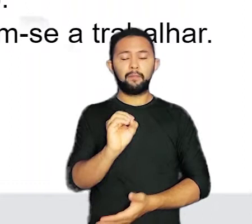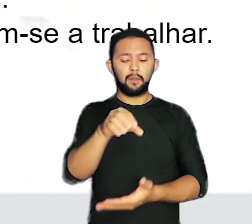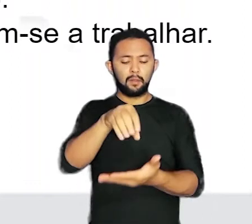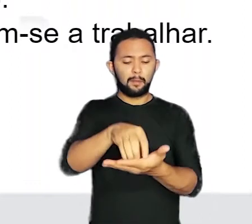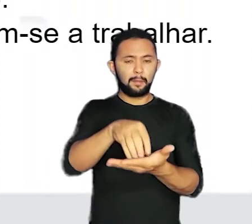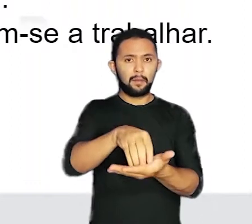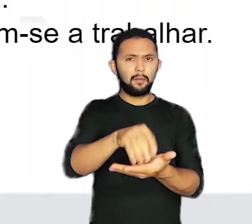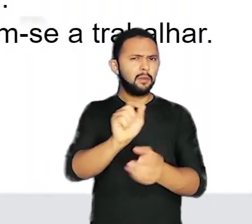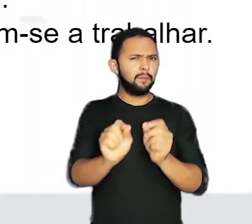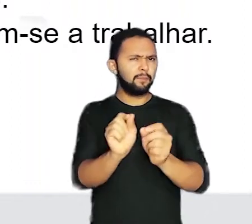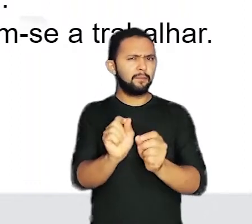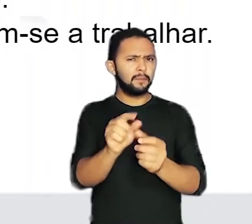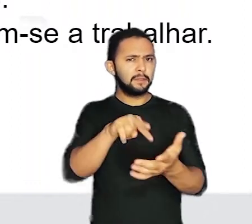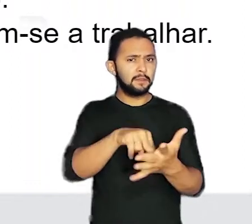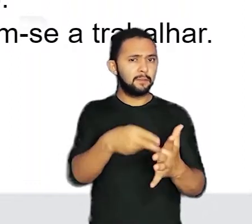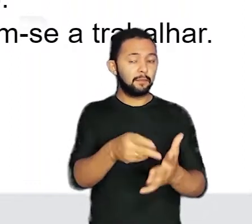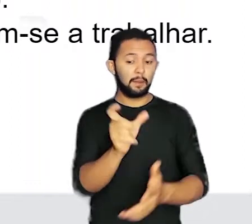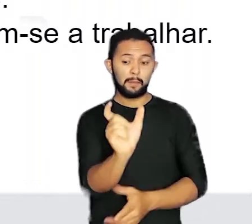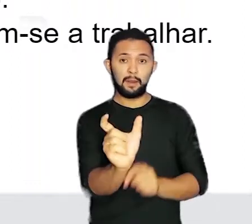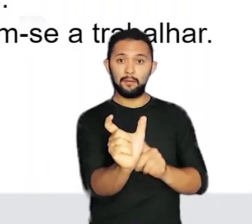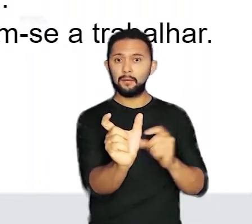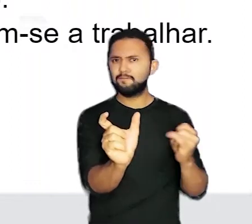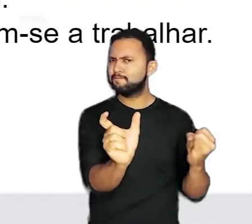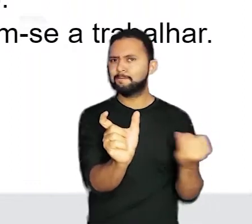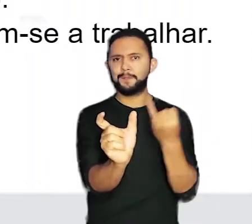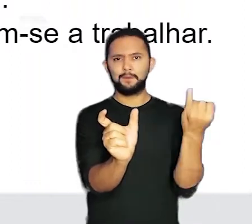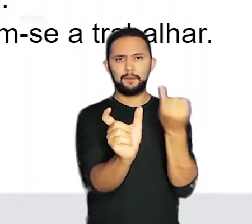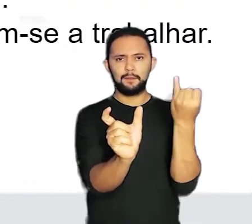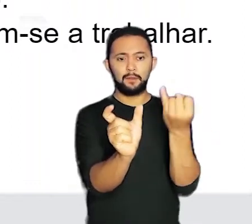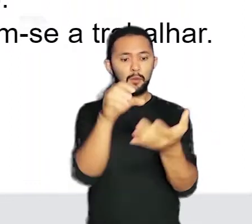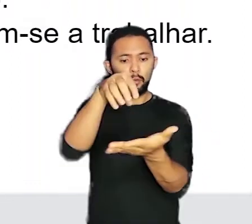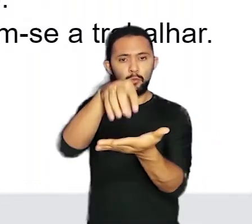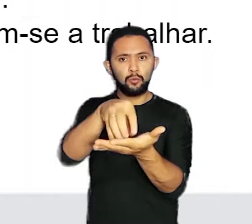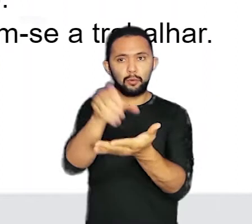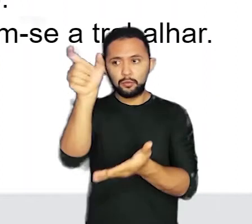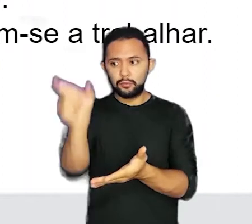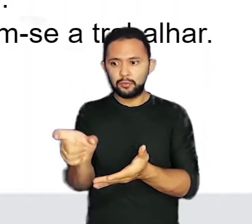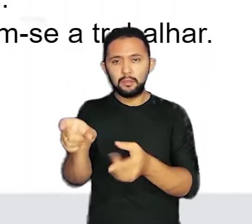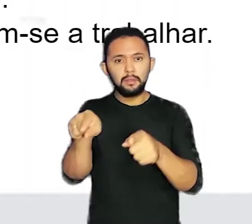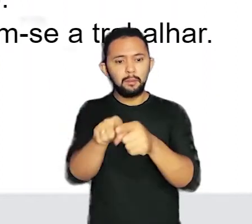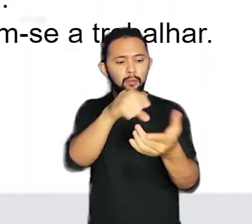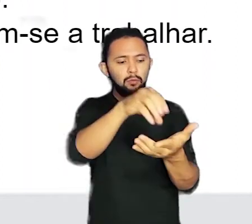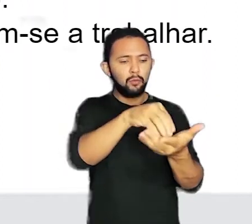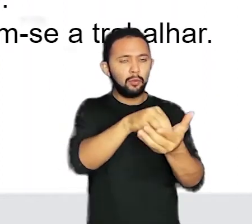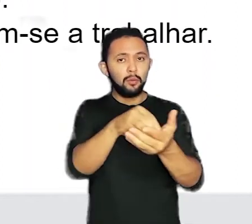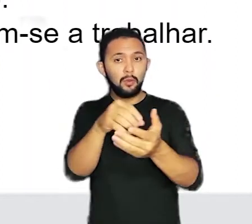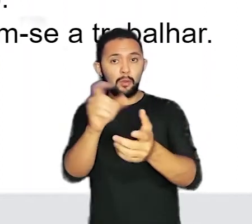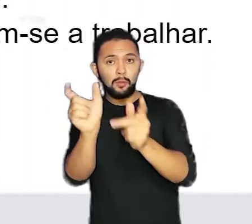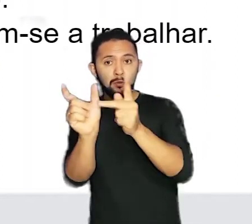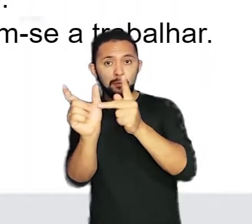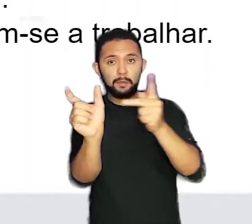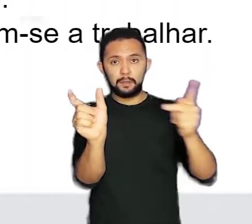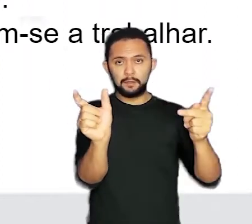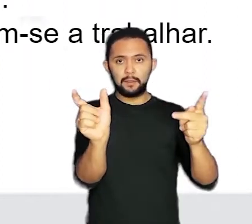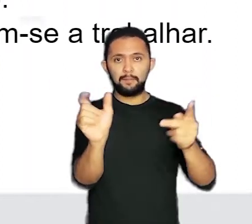mais importante. E aí existe o núcleo do sujeito e também existe o núcleo do predicado. A palavra mais